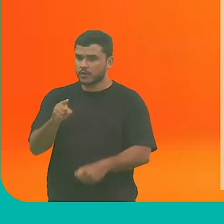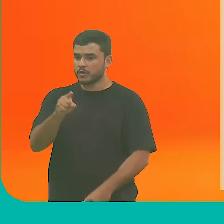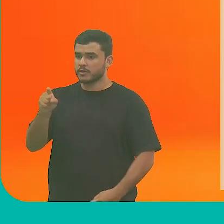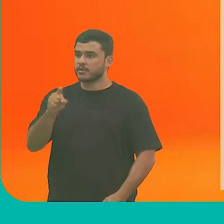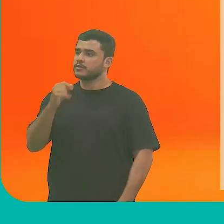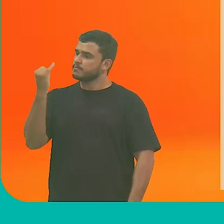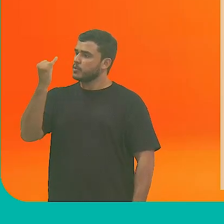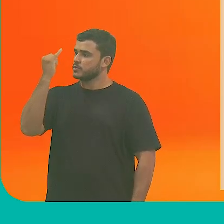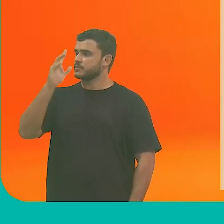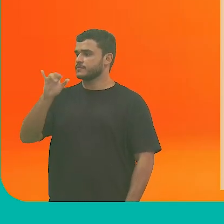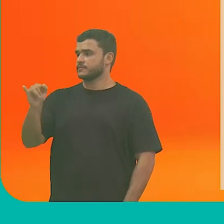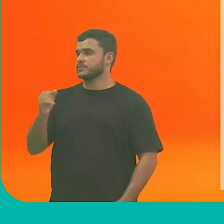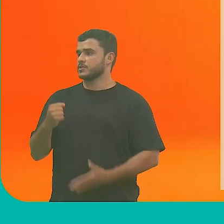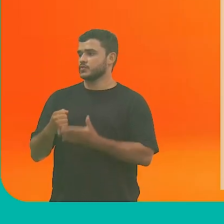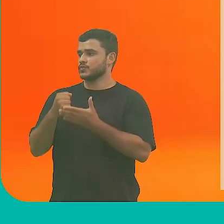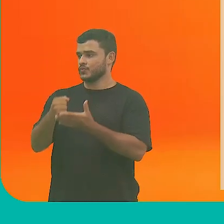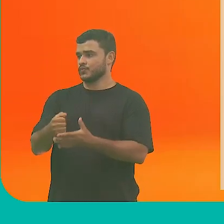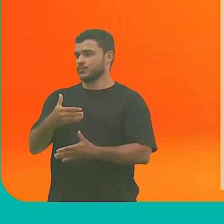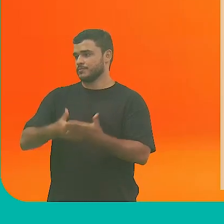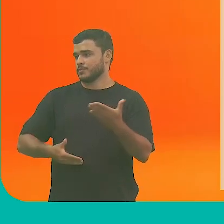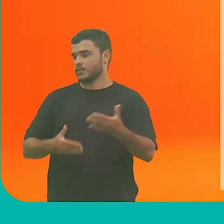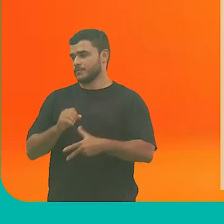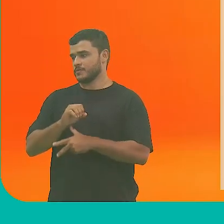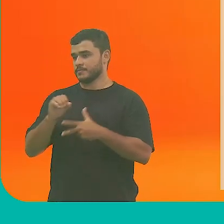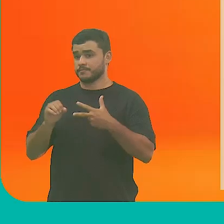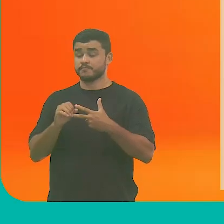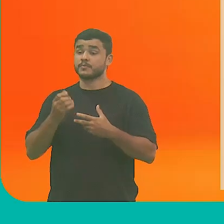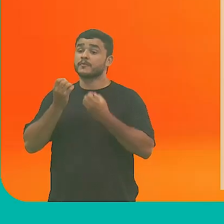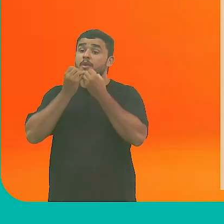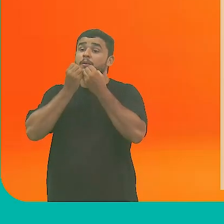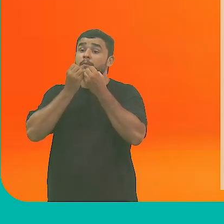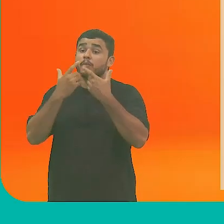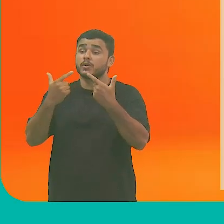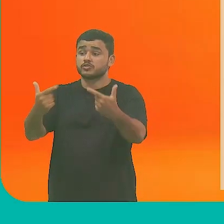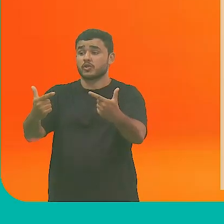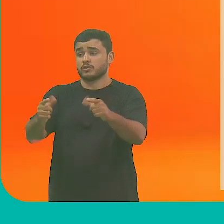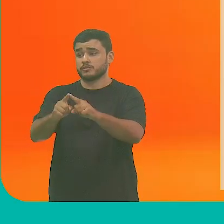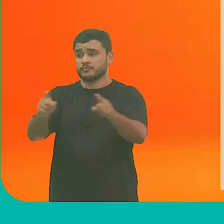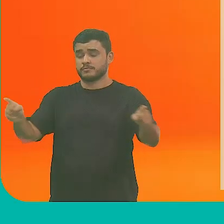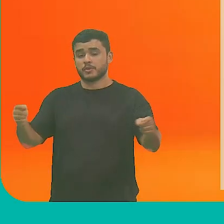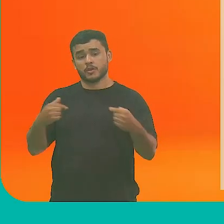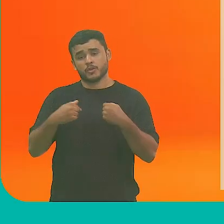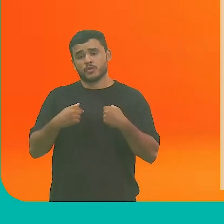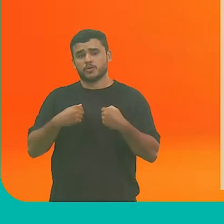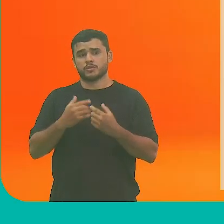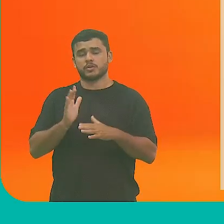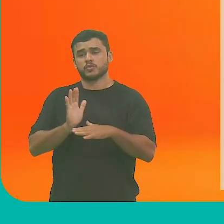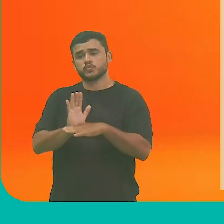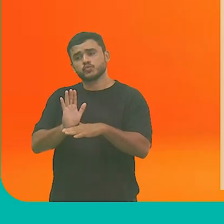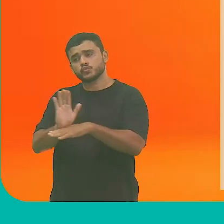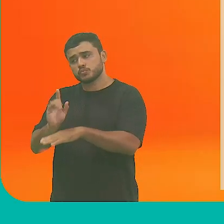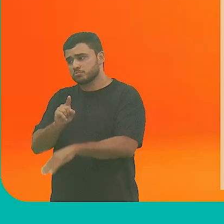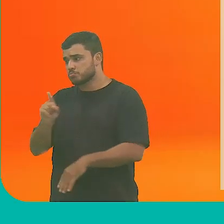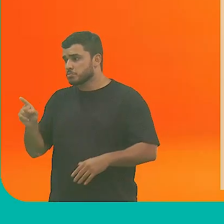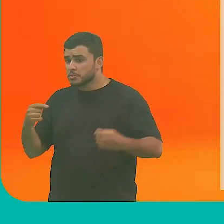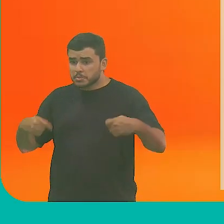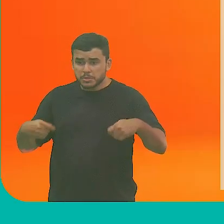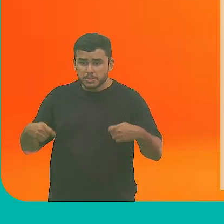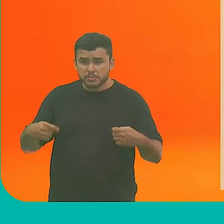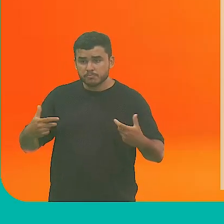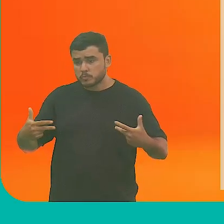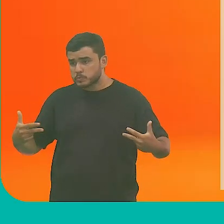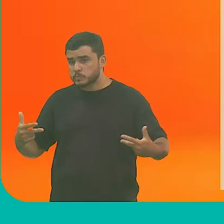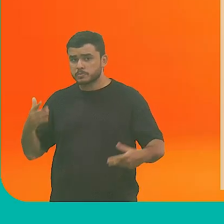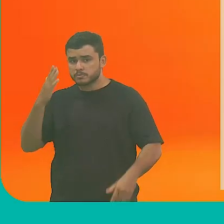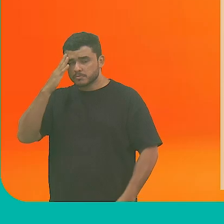uma vez. Desejo boa sorte a todos vocês e a gente se encontra à disposição aí para tudo aquilo que vocês possam